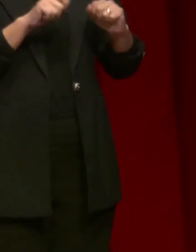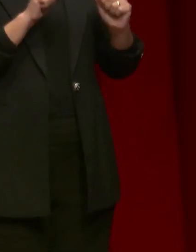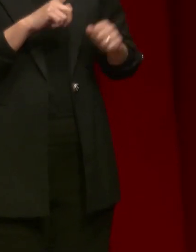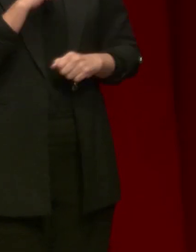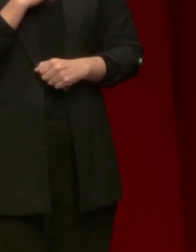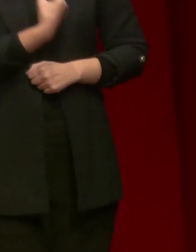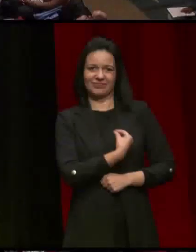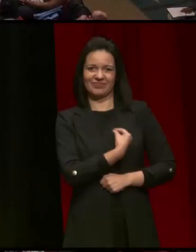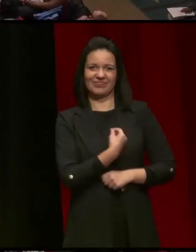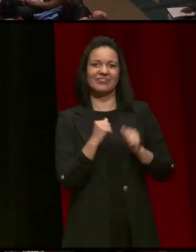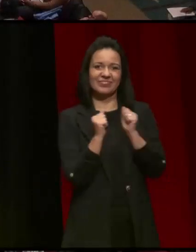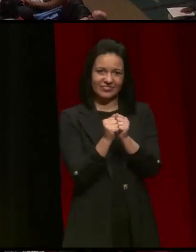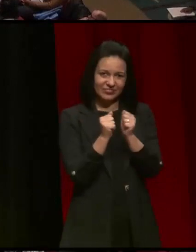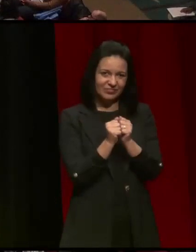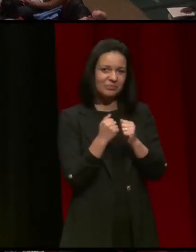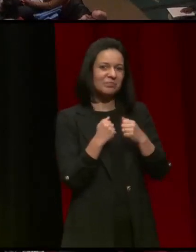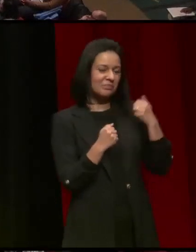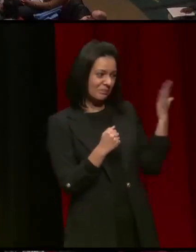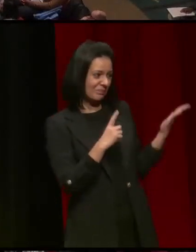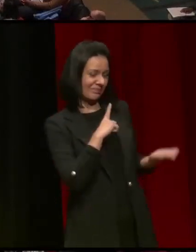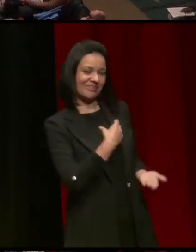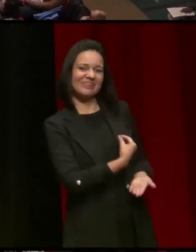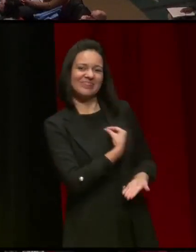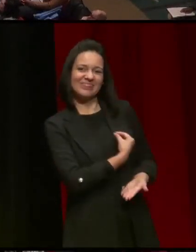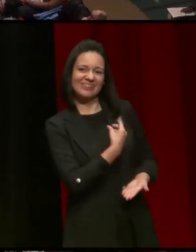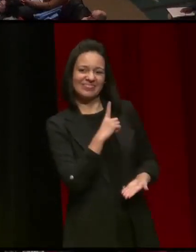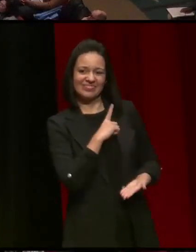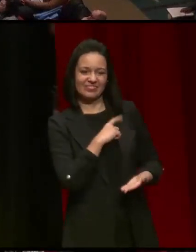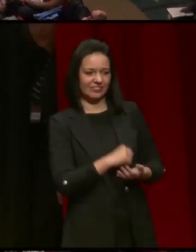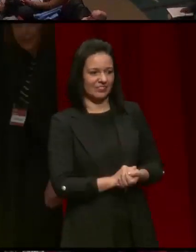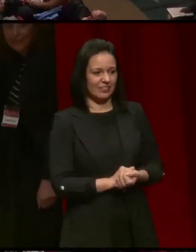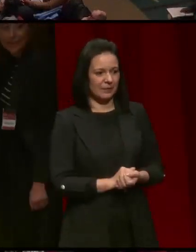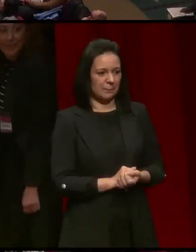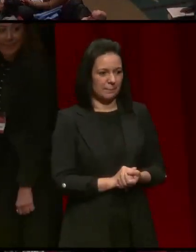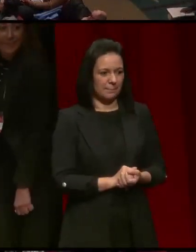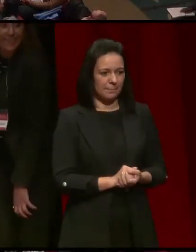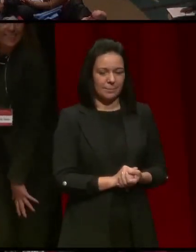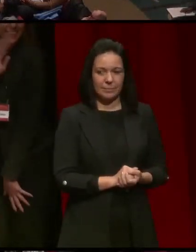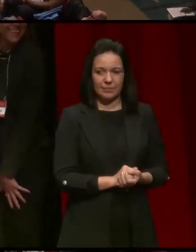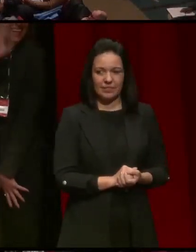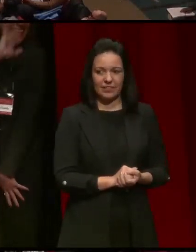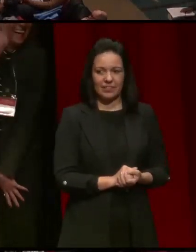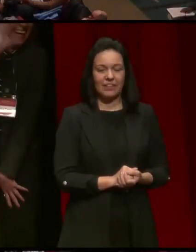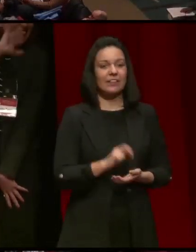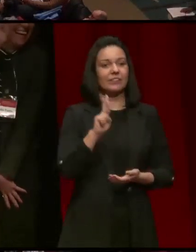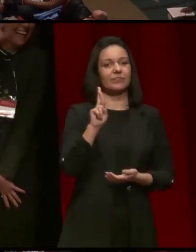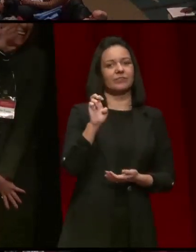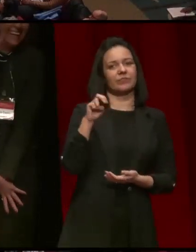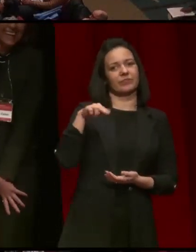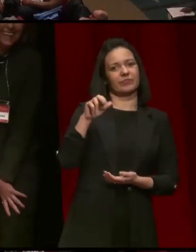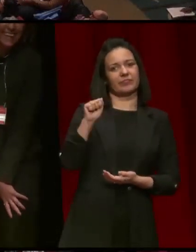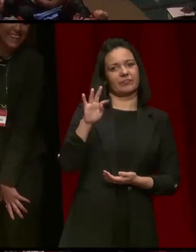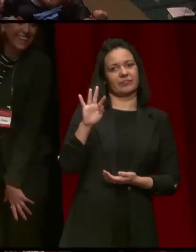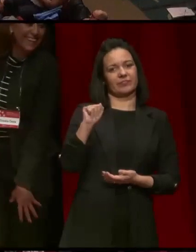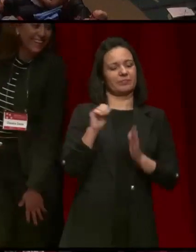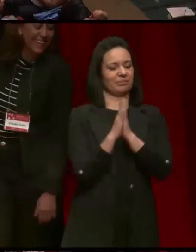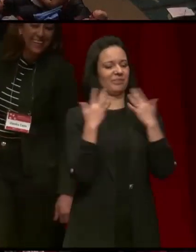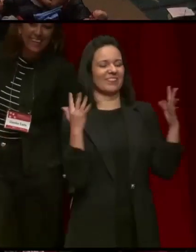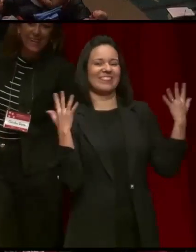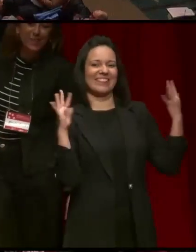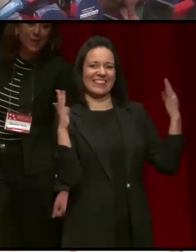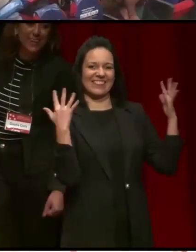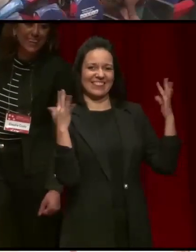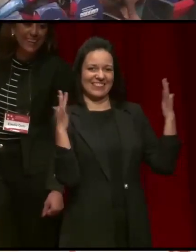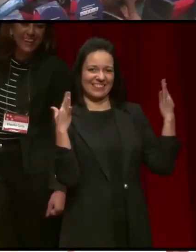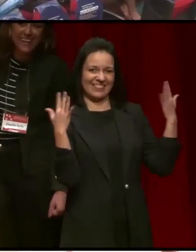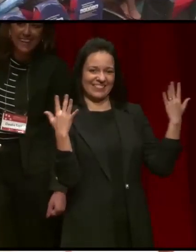Claudinha está aqui, a Claudinha está nos bastidores. Ó... A Renata está aqui, uma salva de palmas para a Renata, nossa